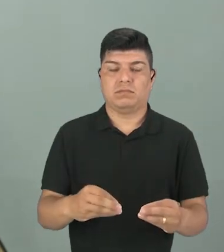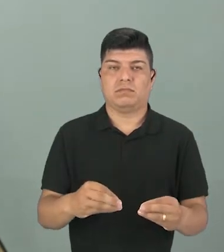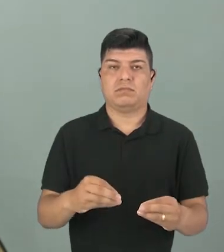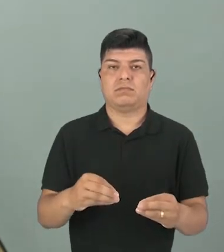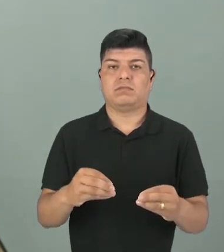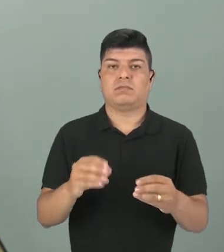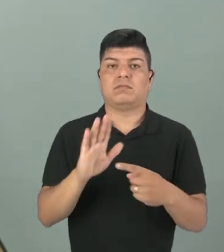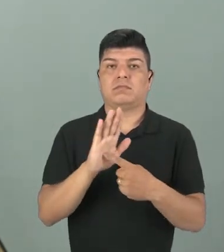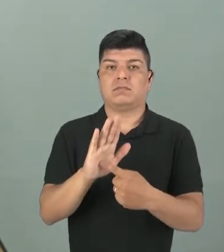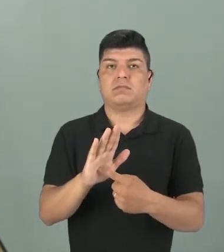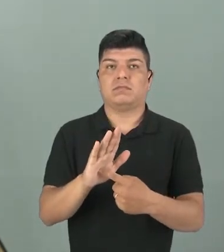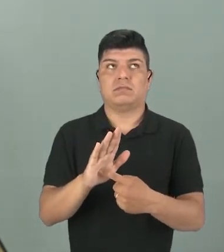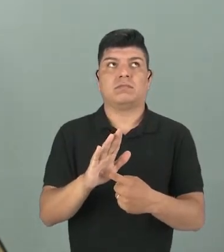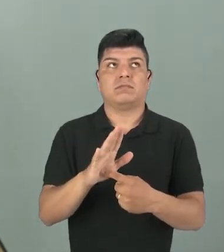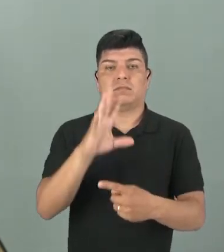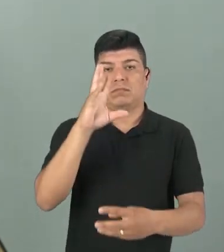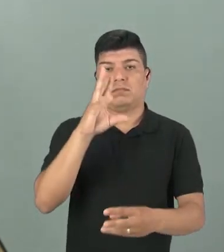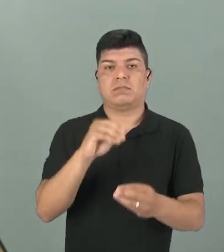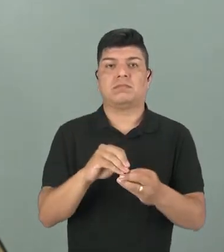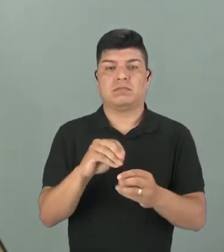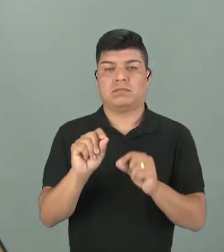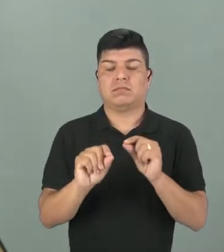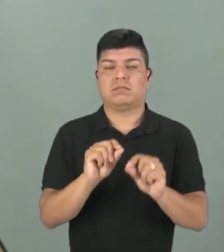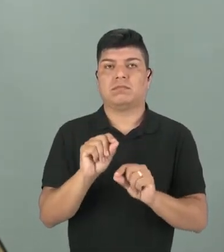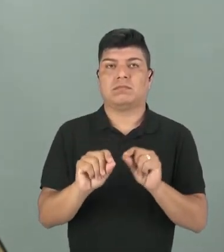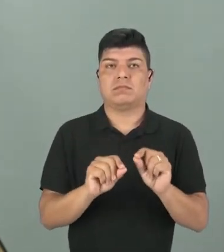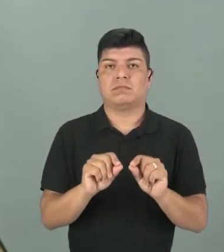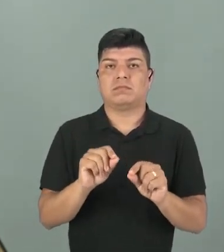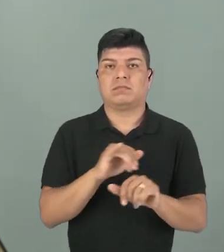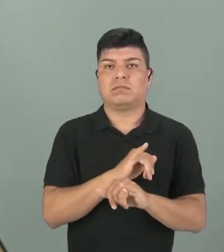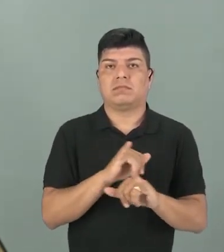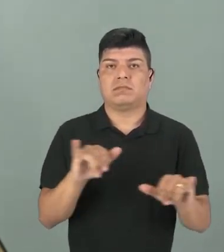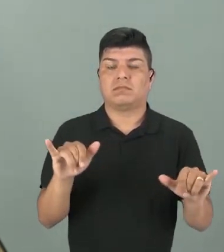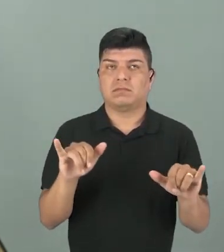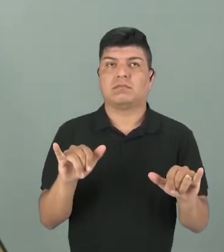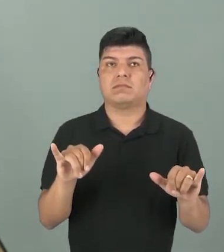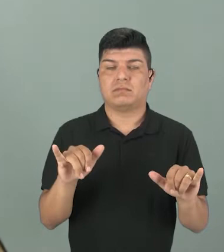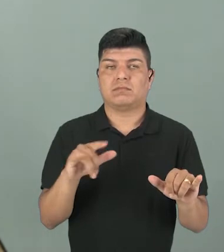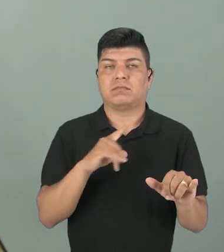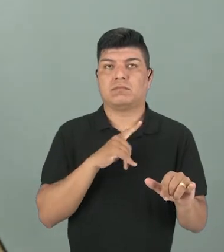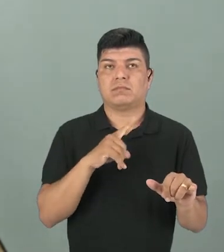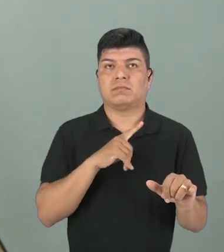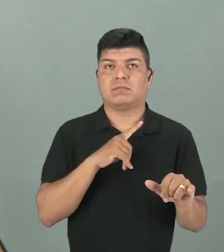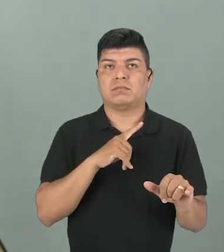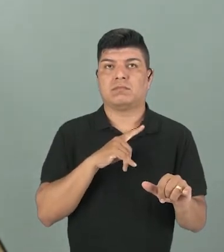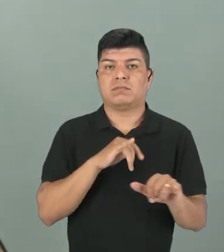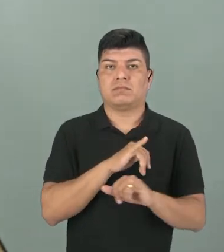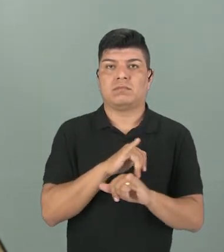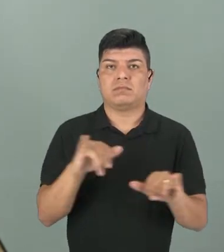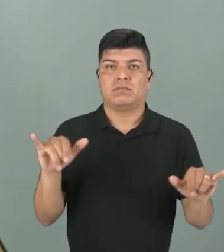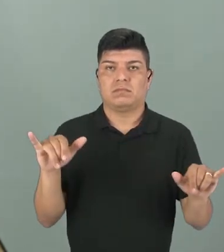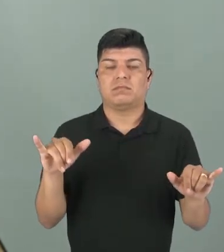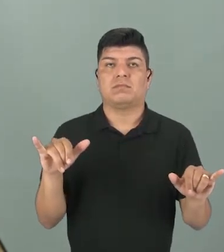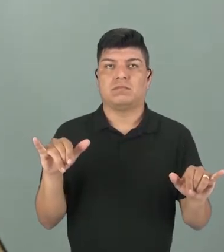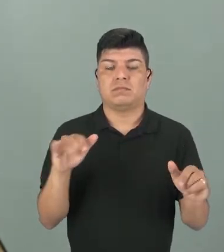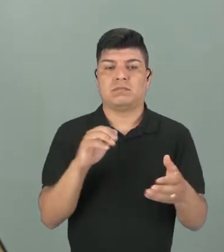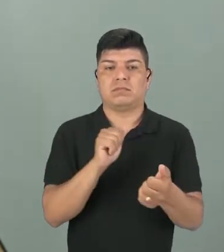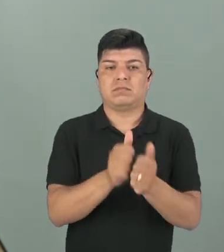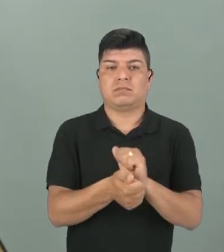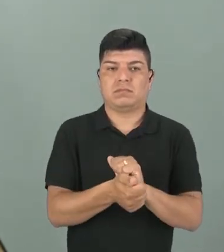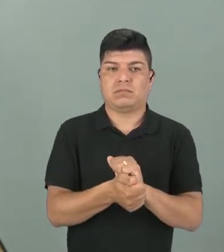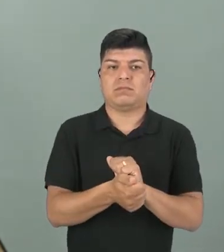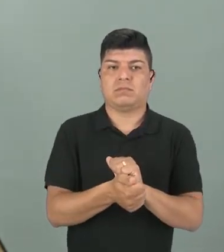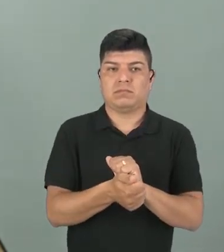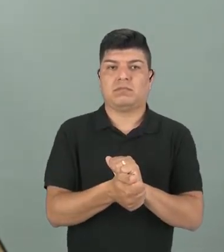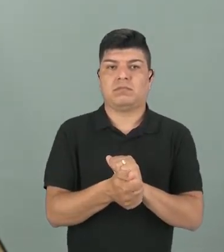vai abordar. Então, a gente já sabe que esta notícia, né, que tem a manchete "Esporte